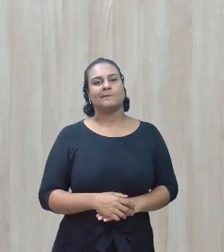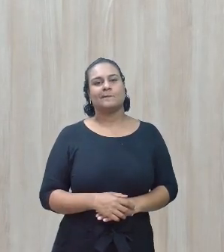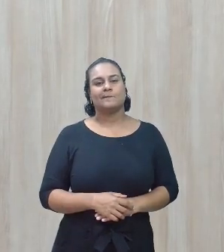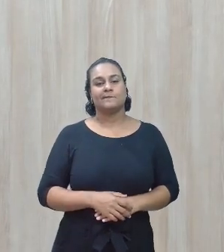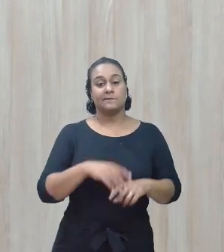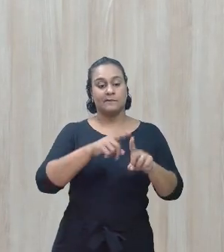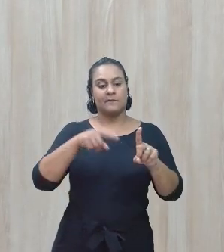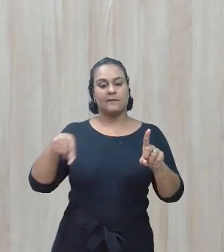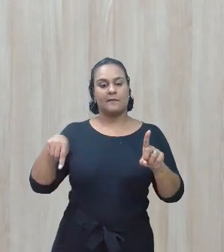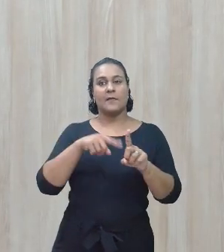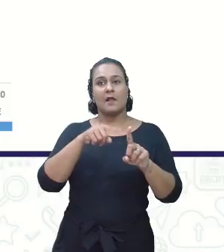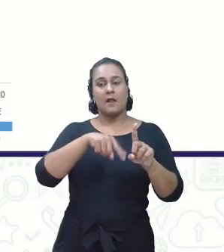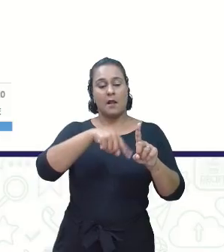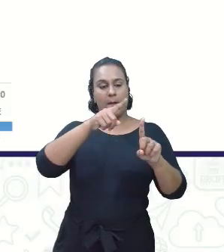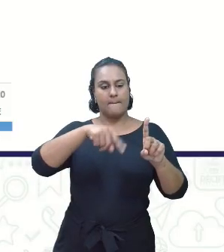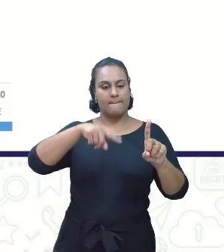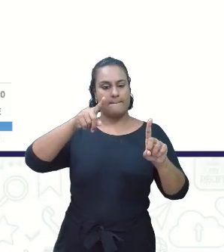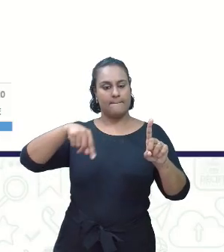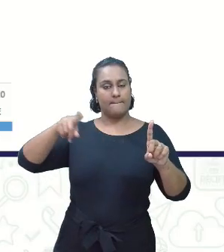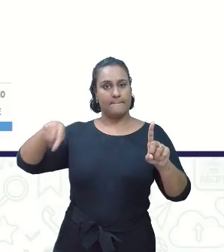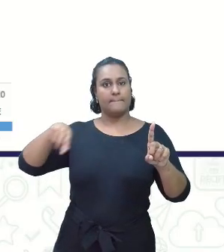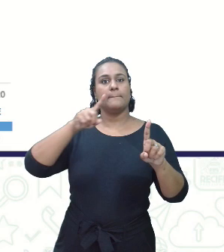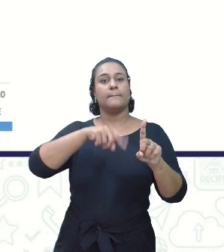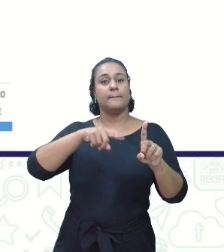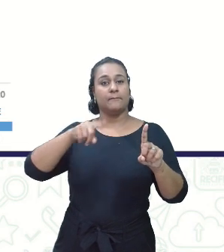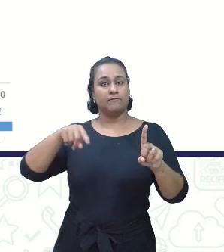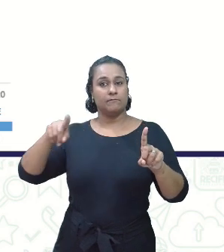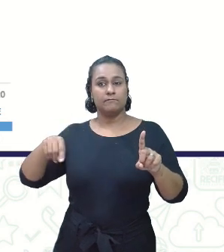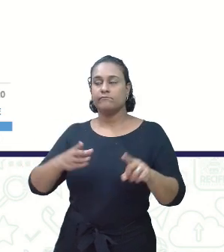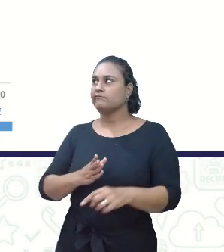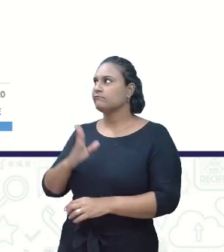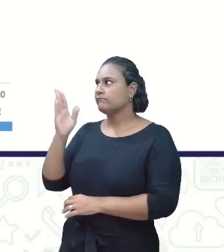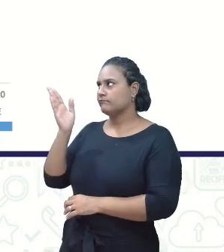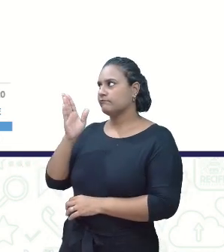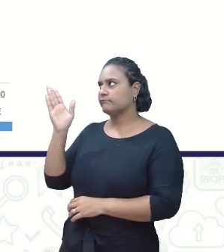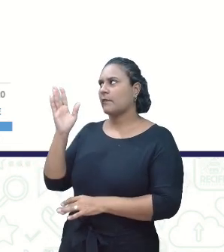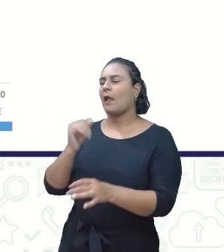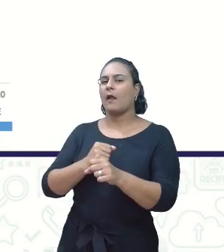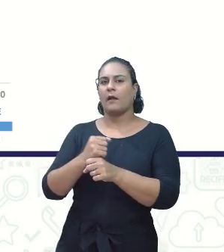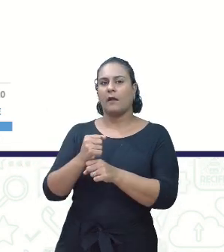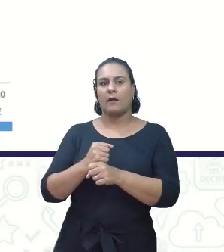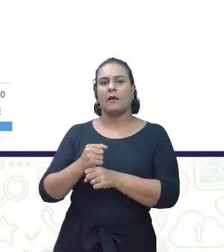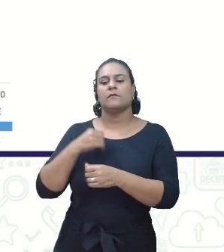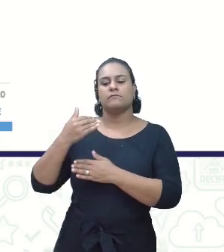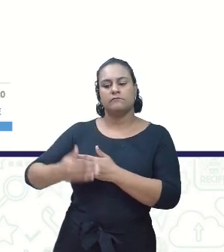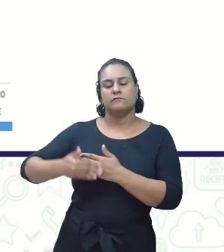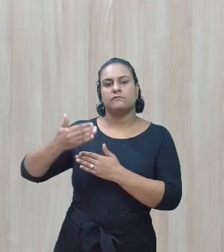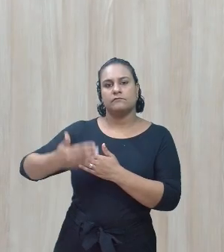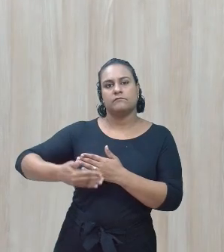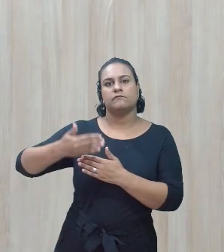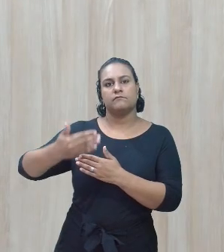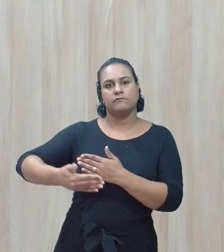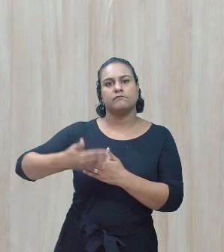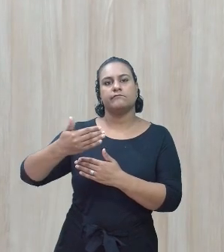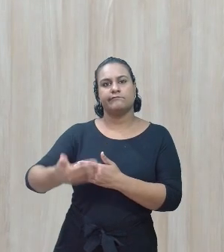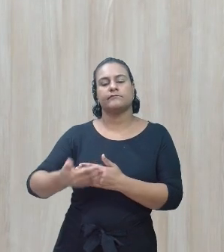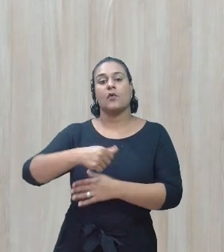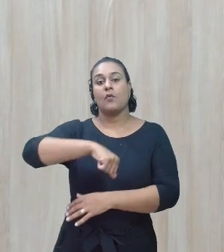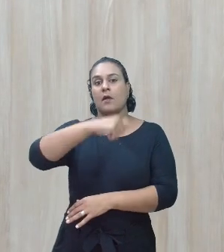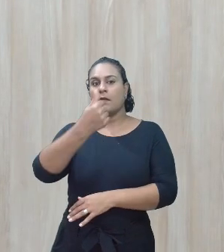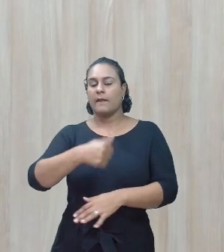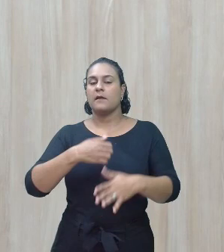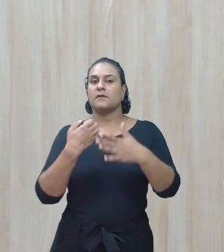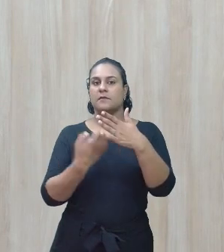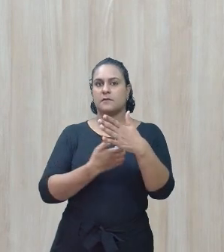No gráfico de linhas, a gente tem aqui o acompanhamento ao longo do tempo. Então, é interessante para uma análise de uma empresa,